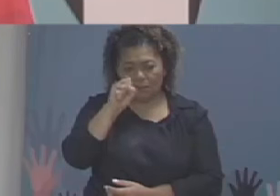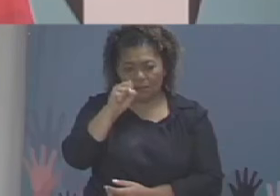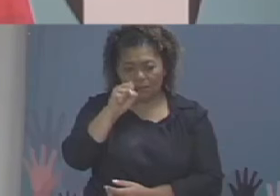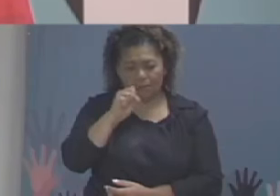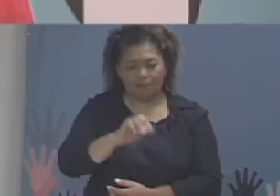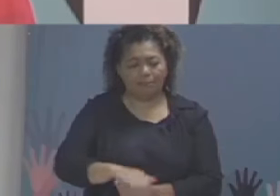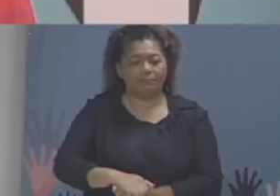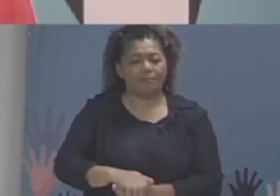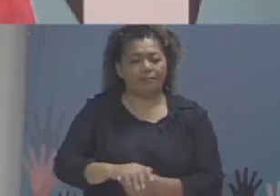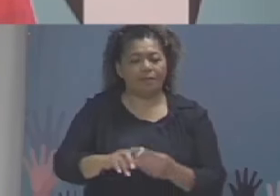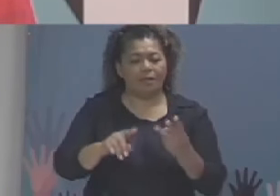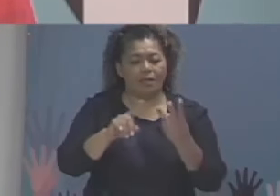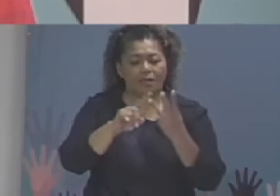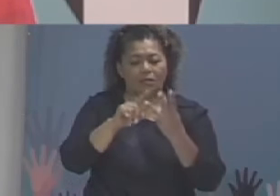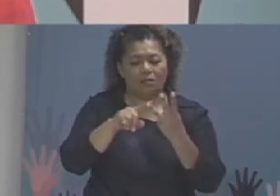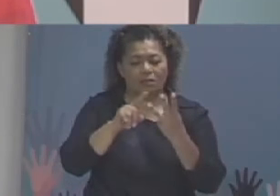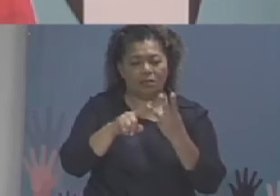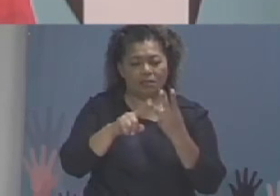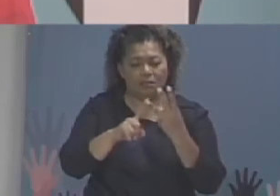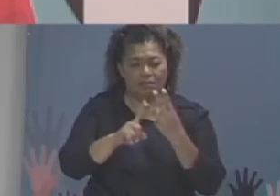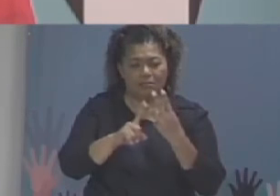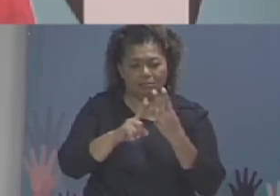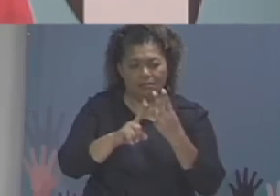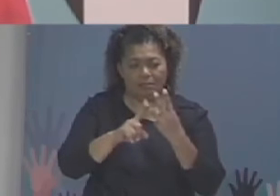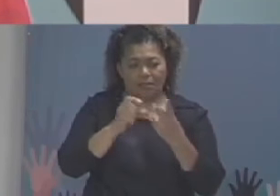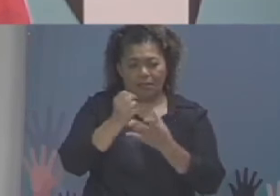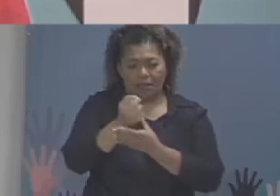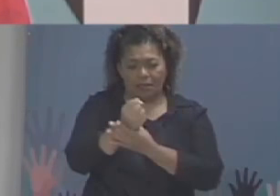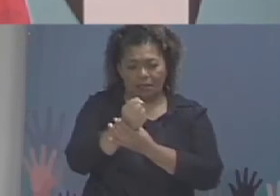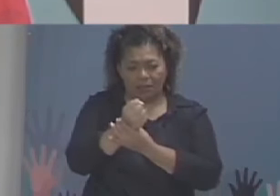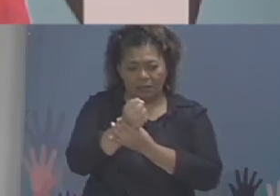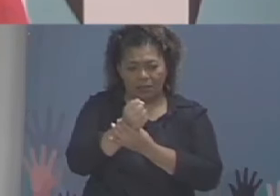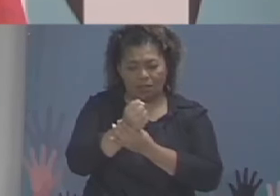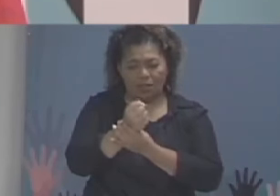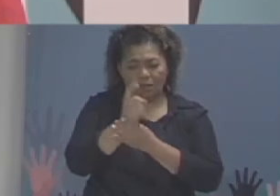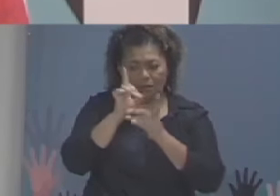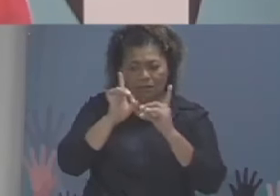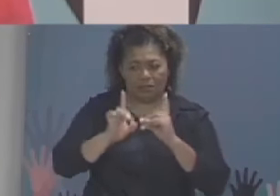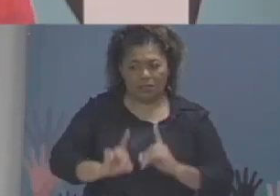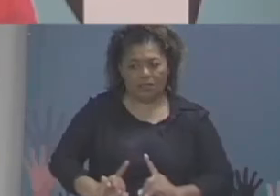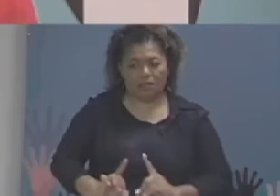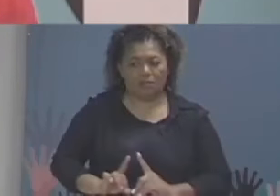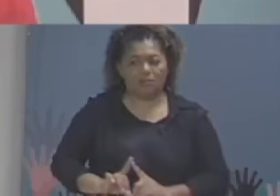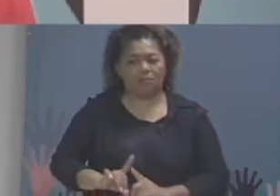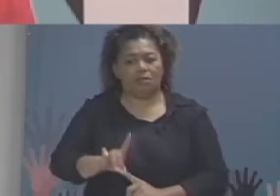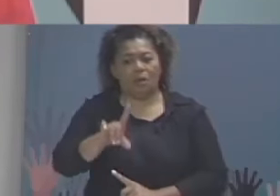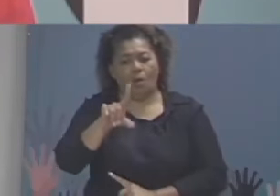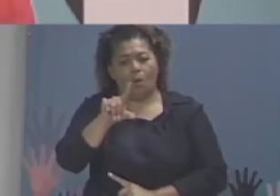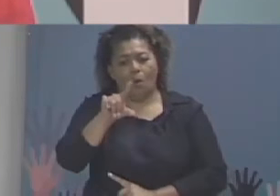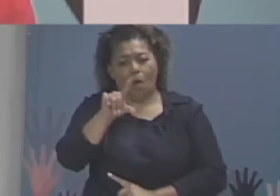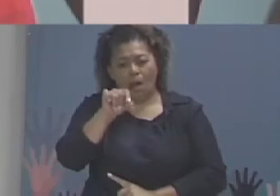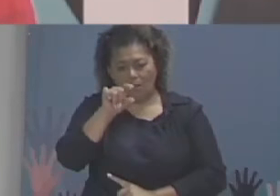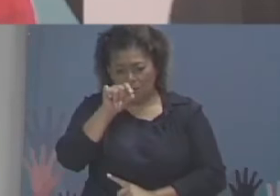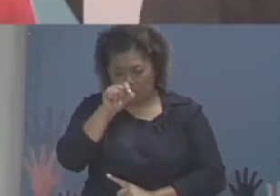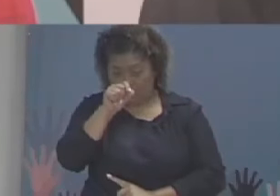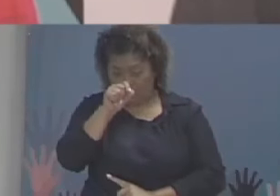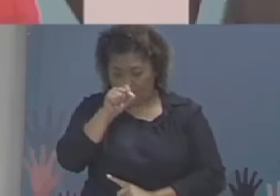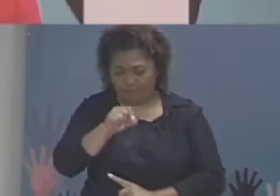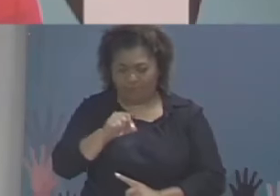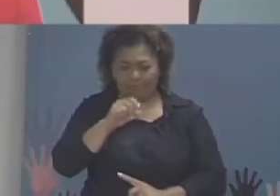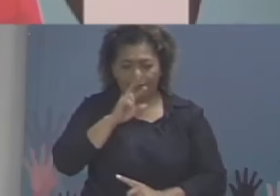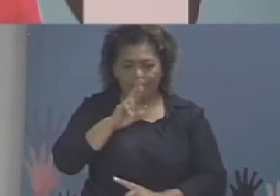exercício profissional no estado de garantia de direitos, representado pela cor azul. As questões foram